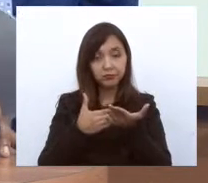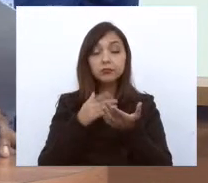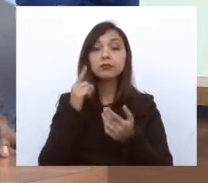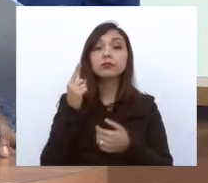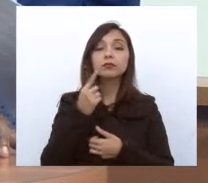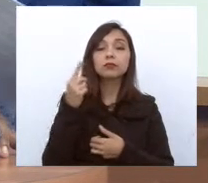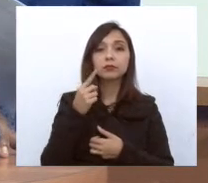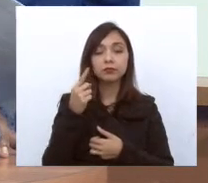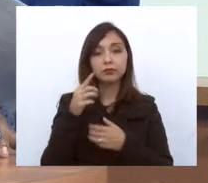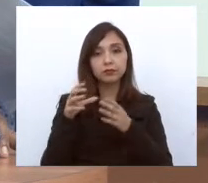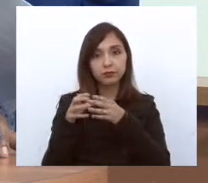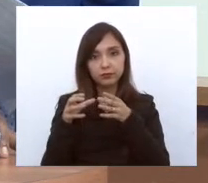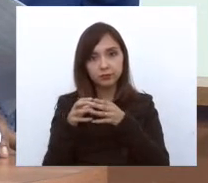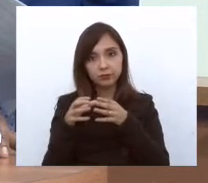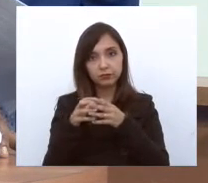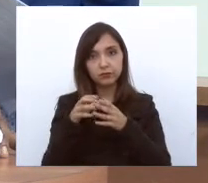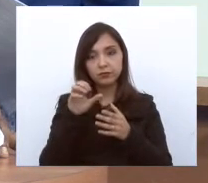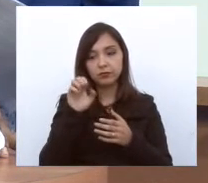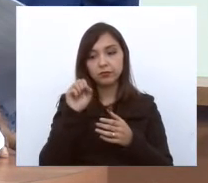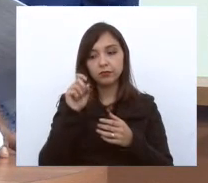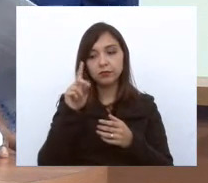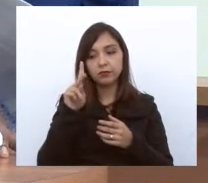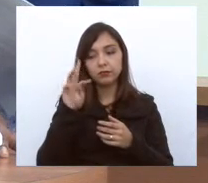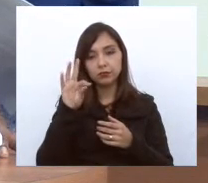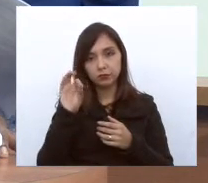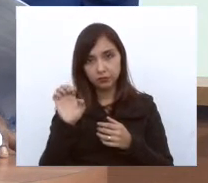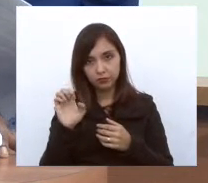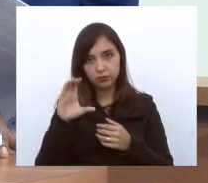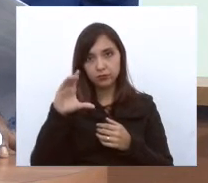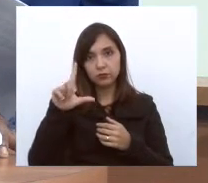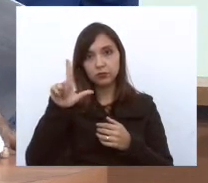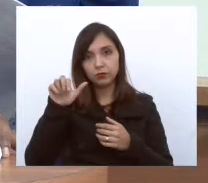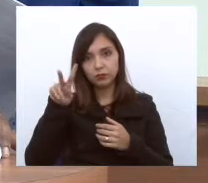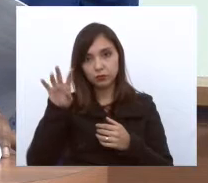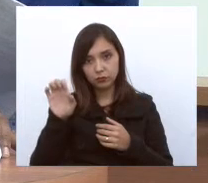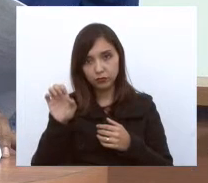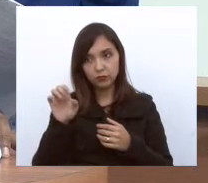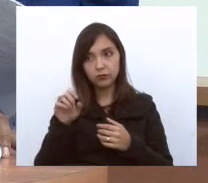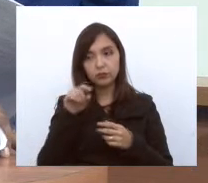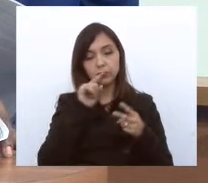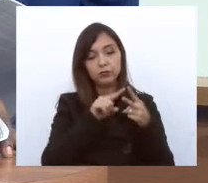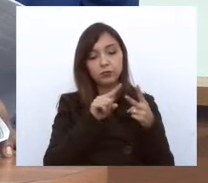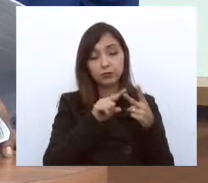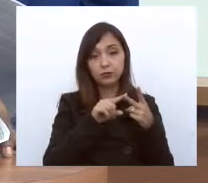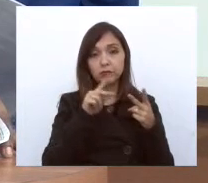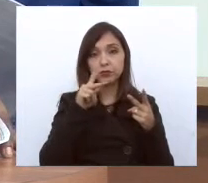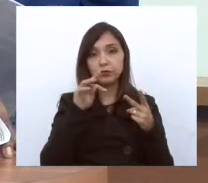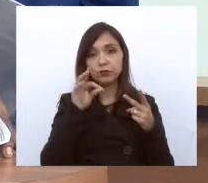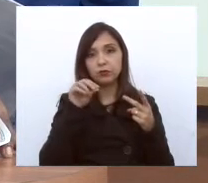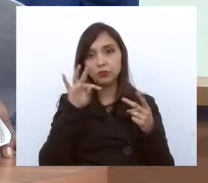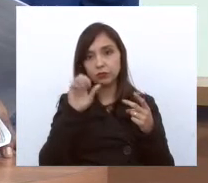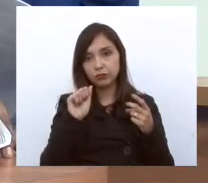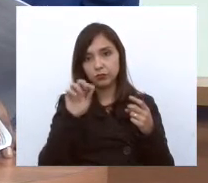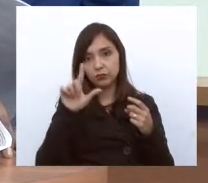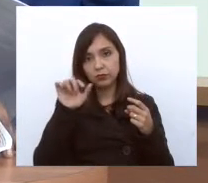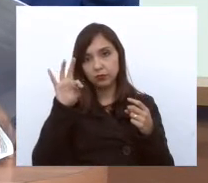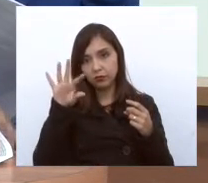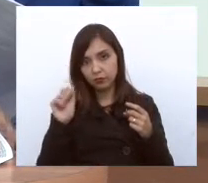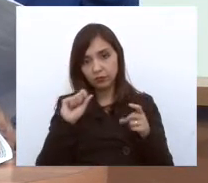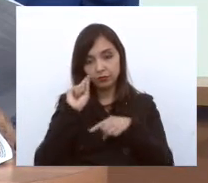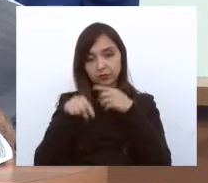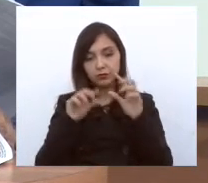vai participar a equipe Esporte Clube Cabo Sul e o Ascas Ponte Alta. E após essa